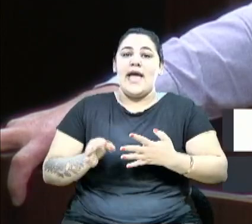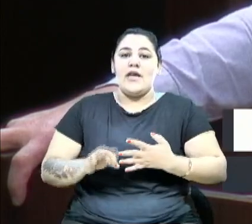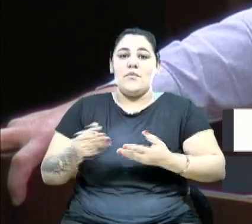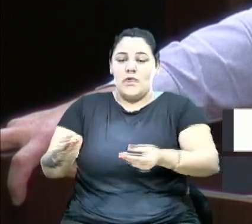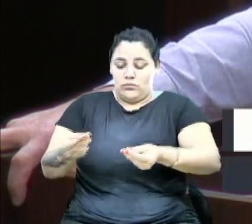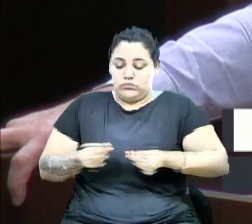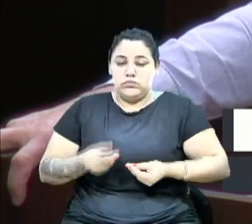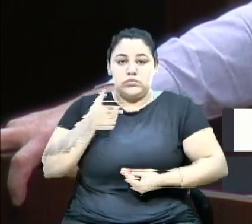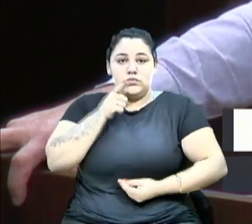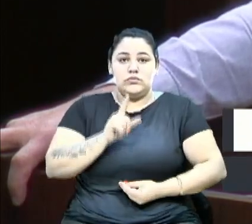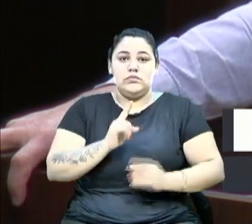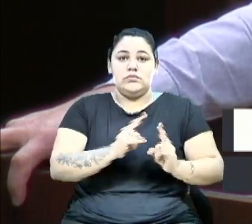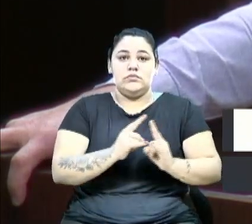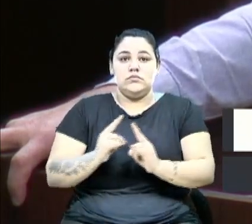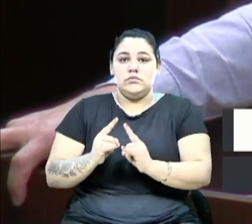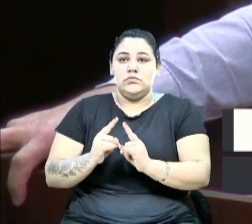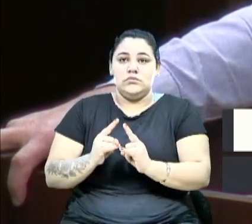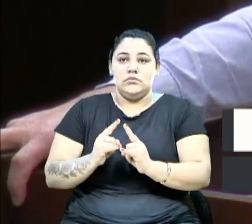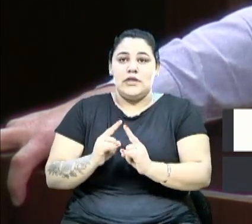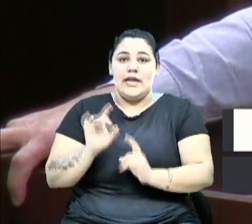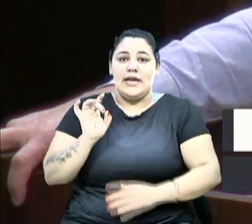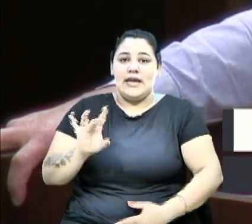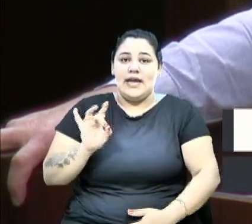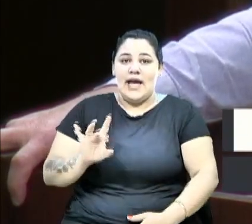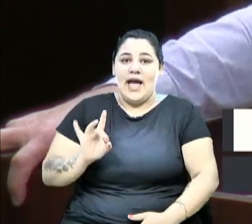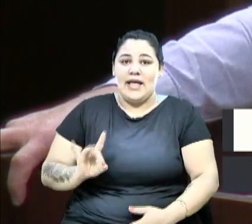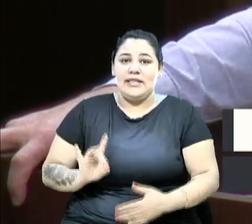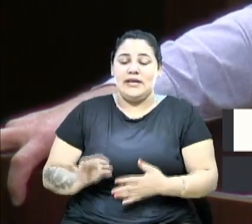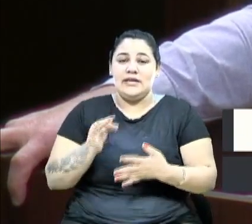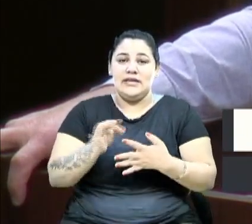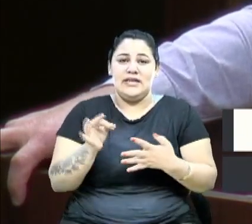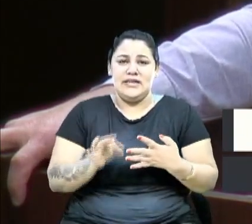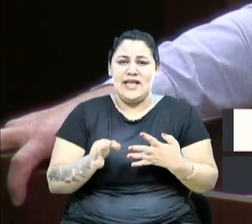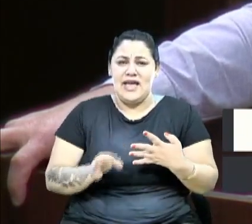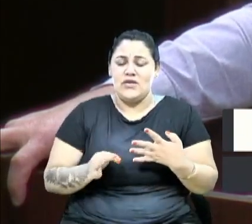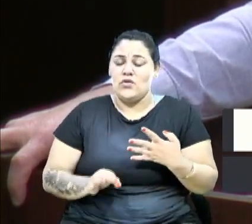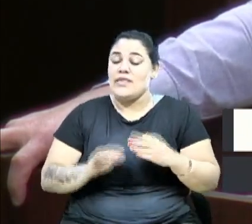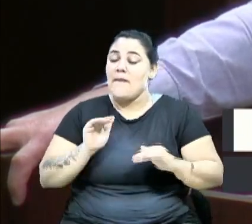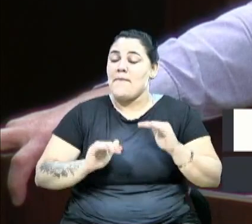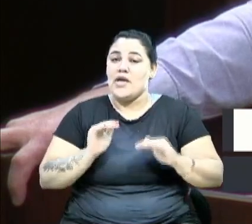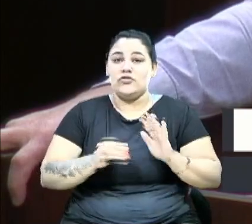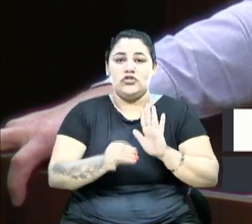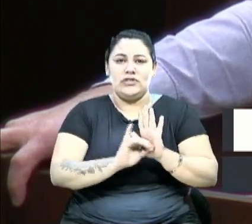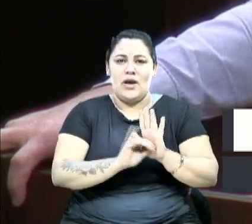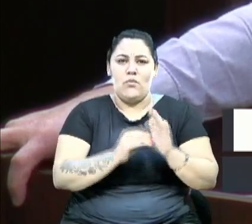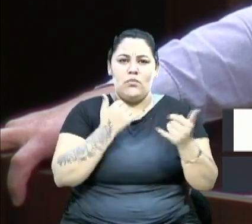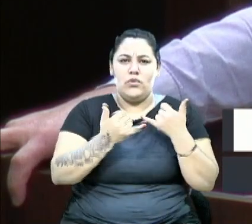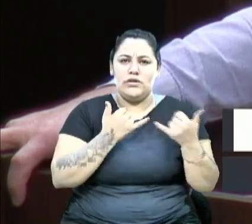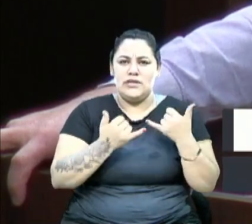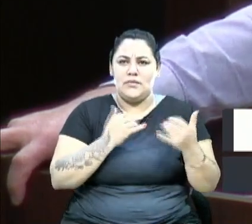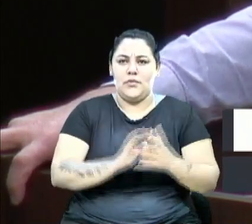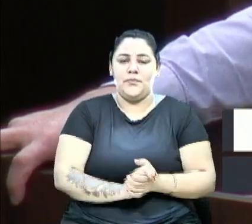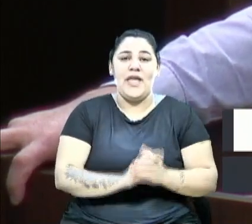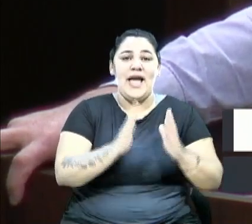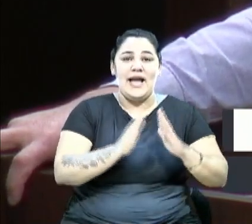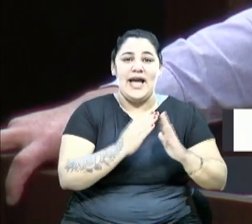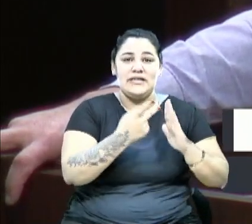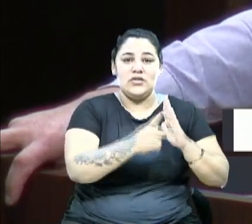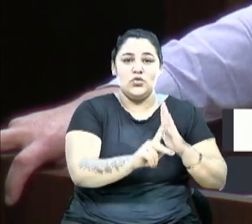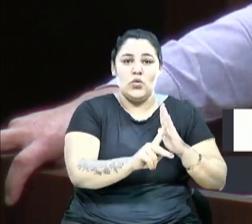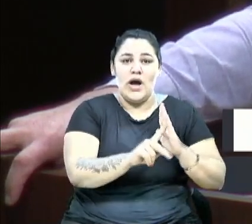ganhar a casa? Bom, aí cada critério depende de cada edital. Por exemplo, o caso é sua do governo do